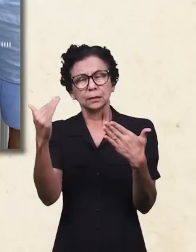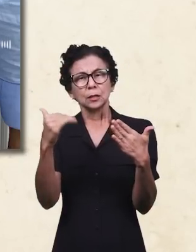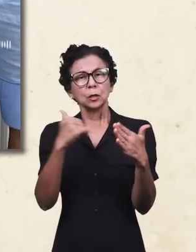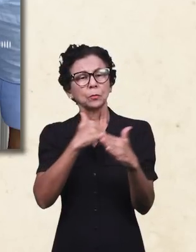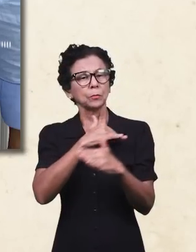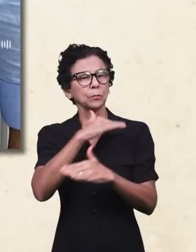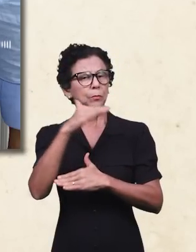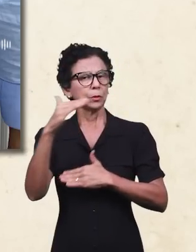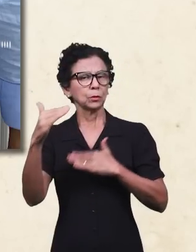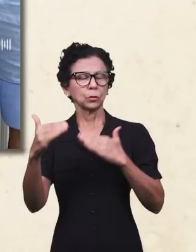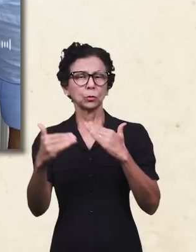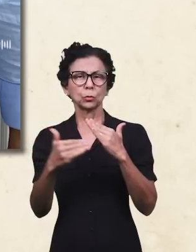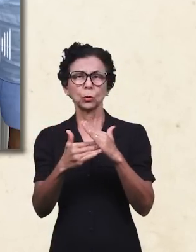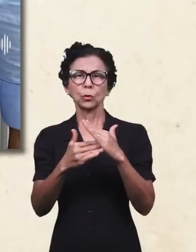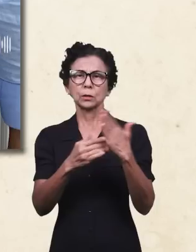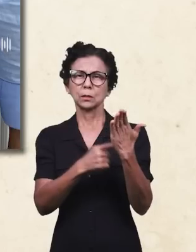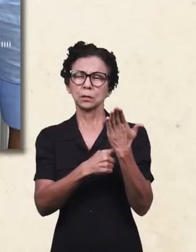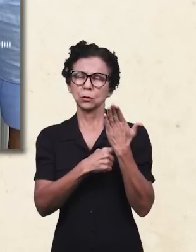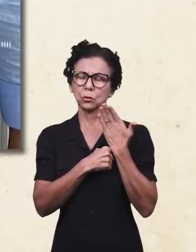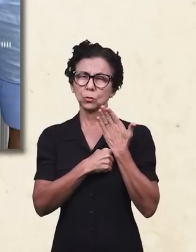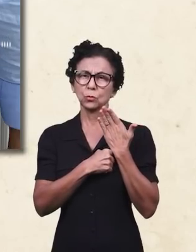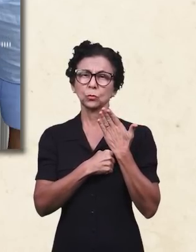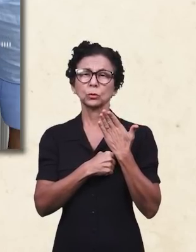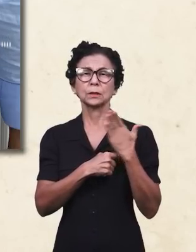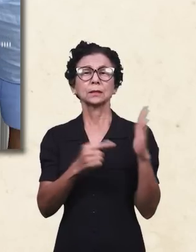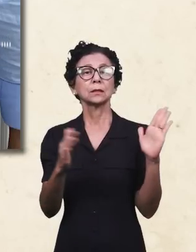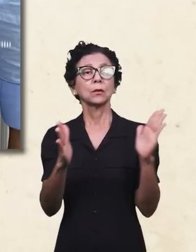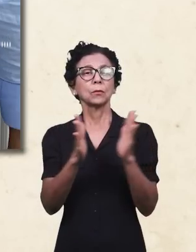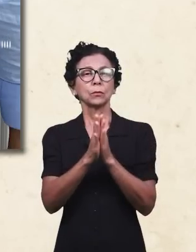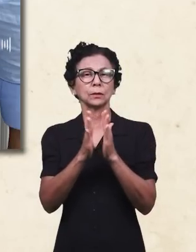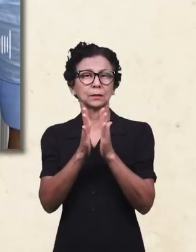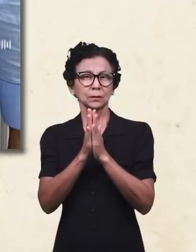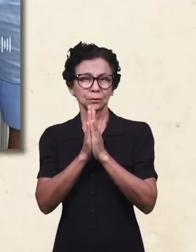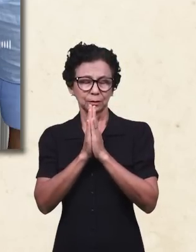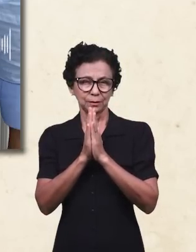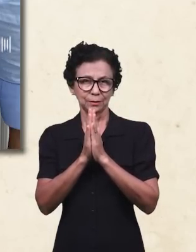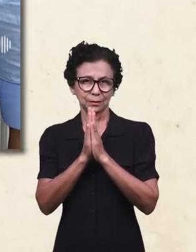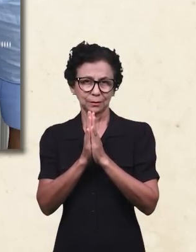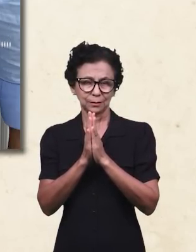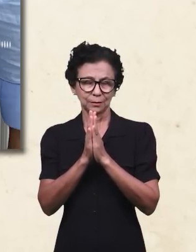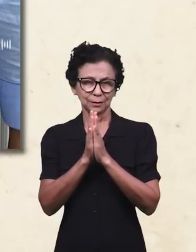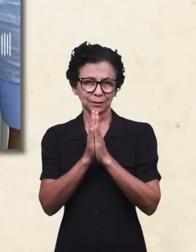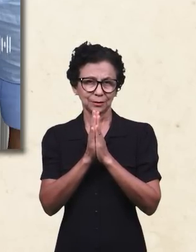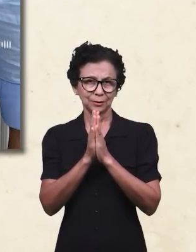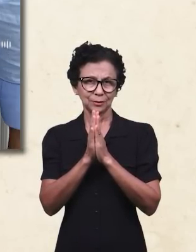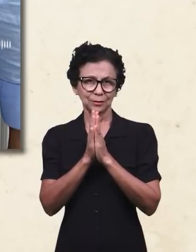toda a ajuda, por todas as orações recebidas.